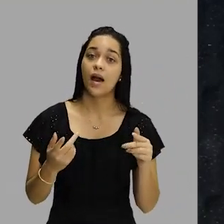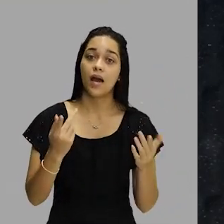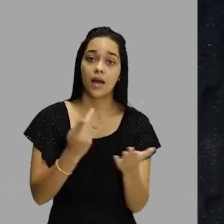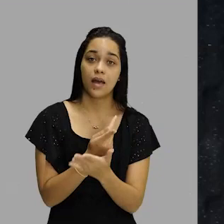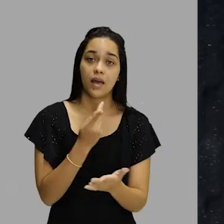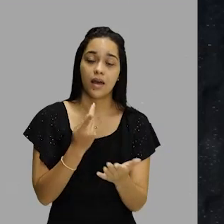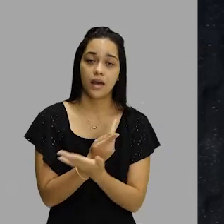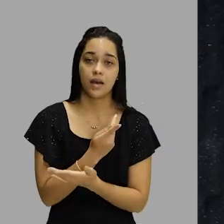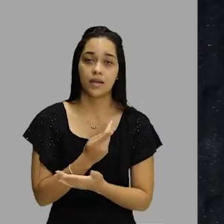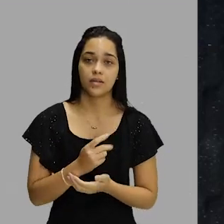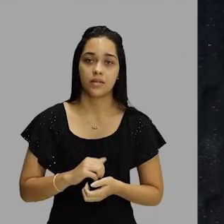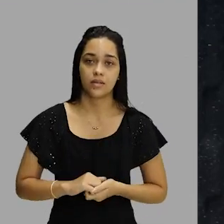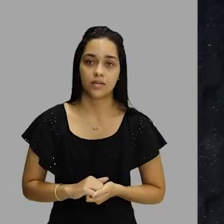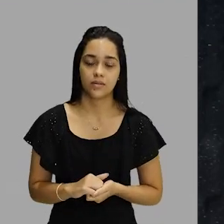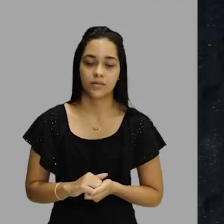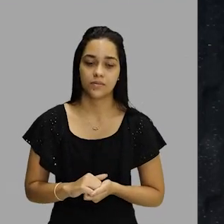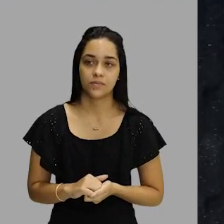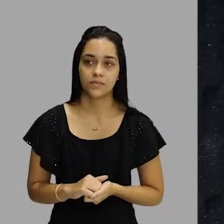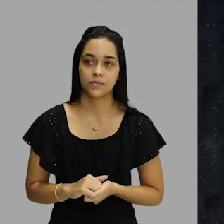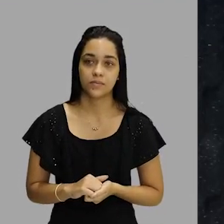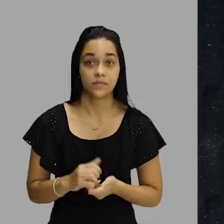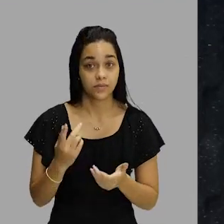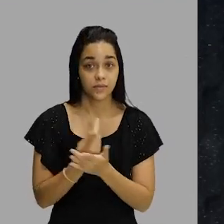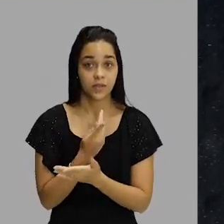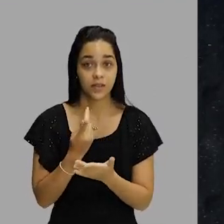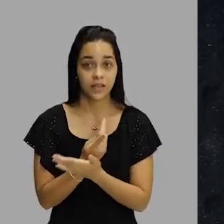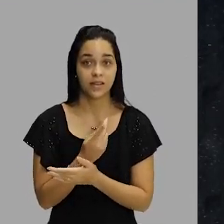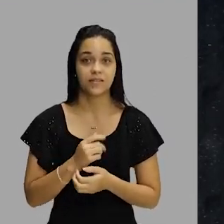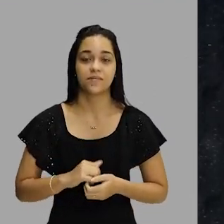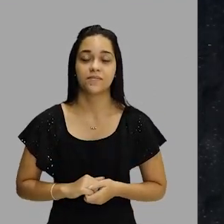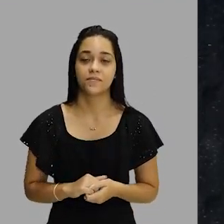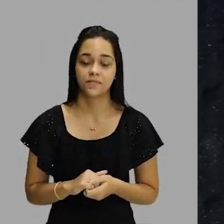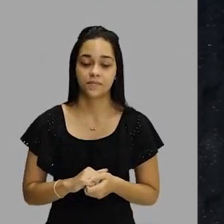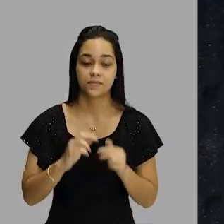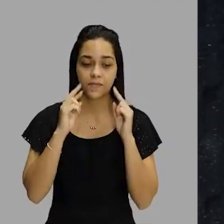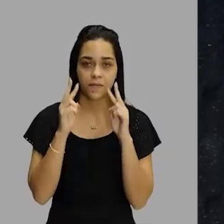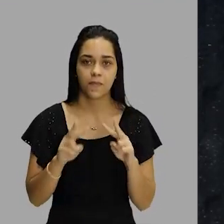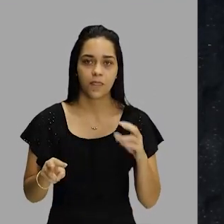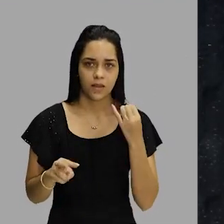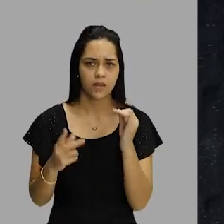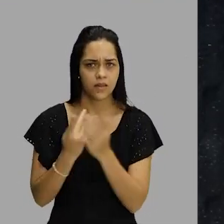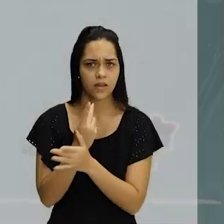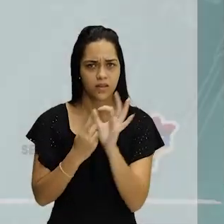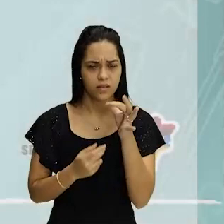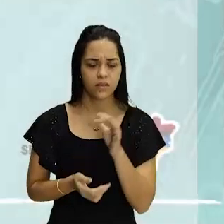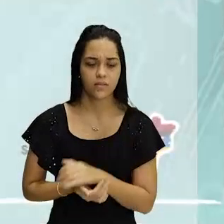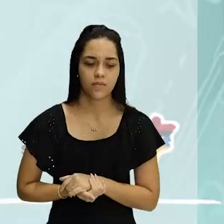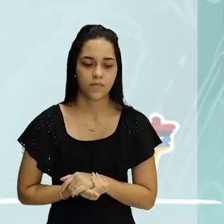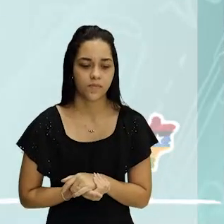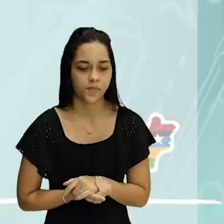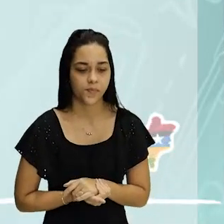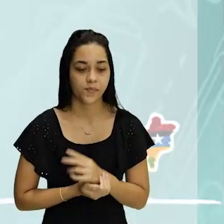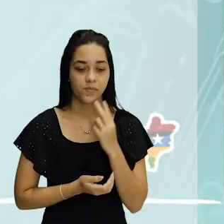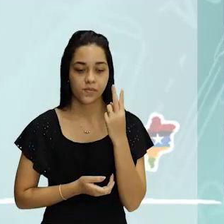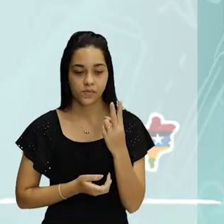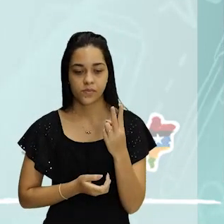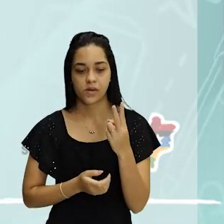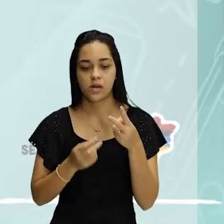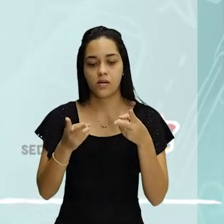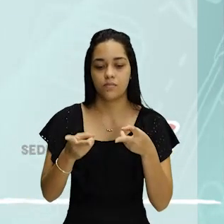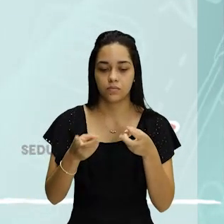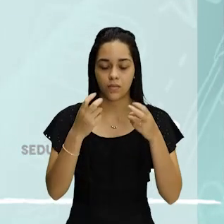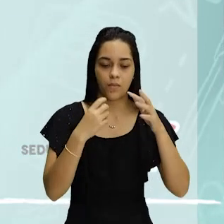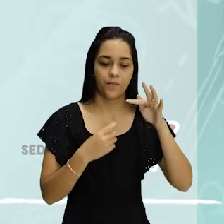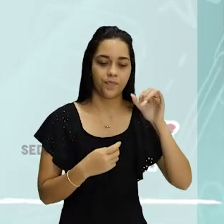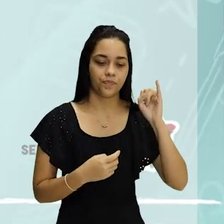a alternativa correta. Vamos ver se... Aliás, a alternativa incorreta. Vamos ver se ela está incorreta mesmo. Em 2